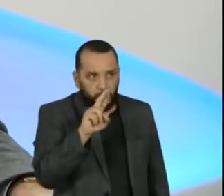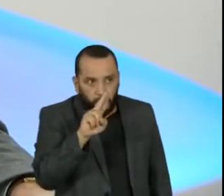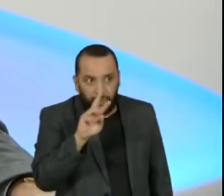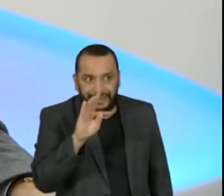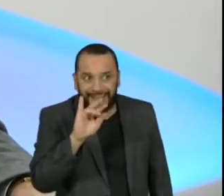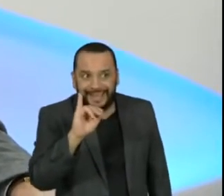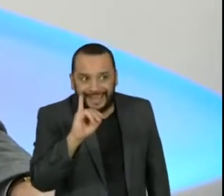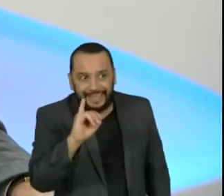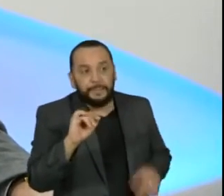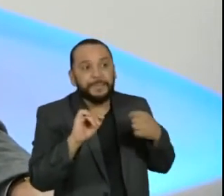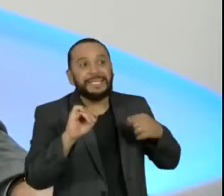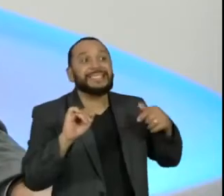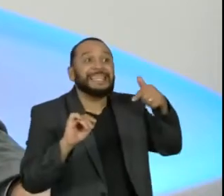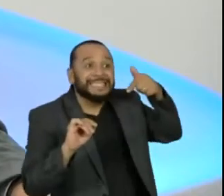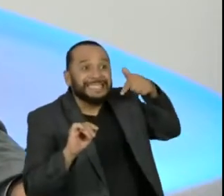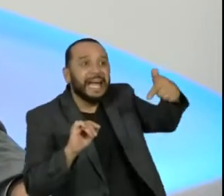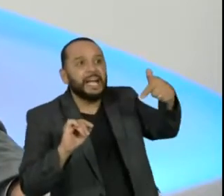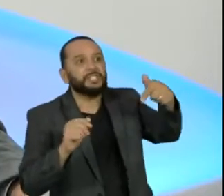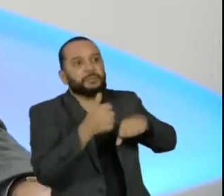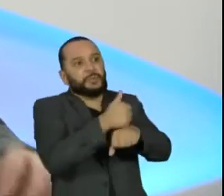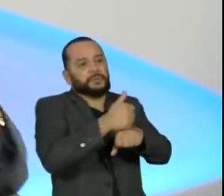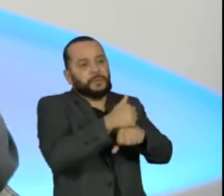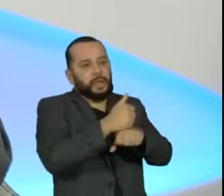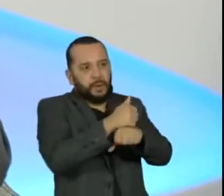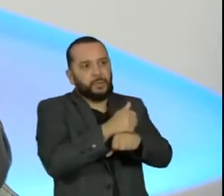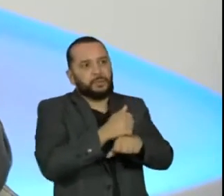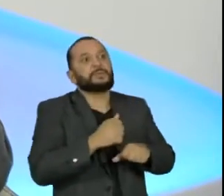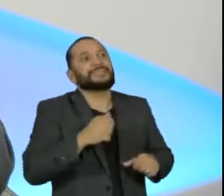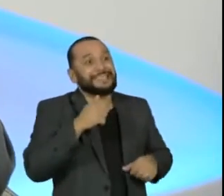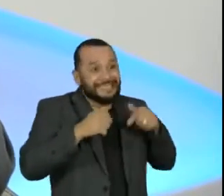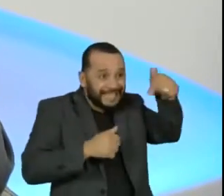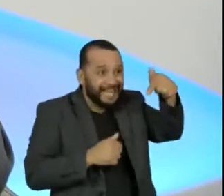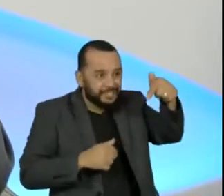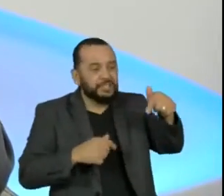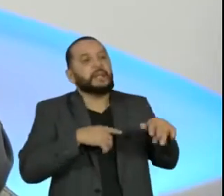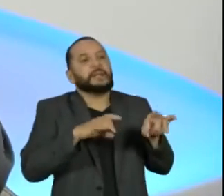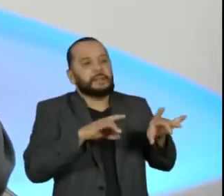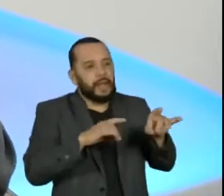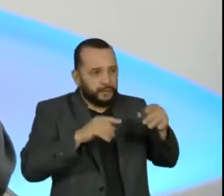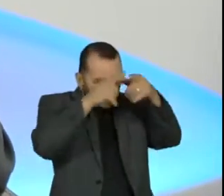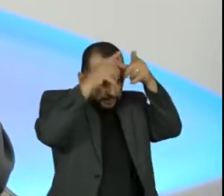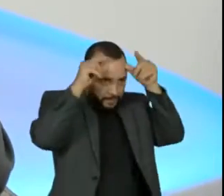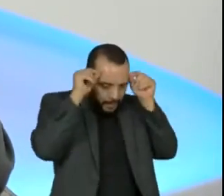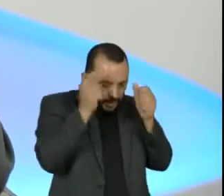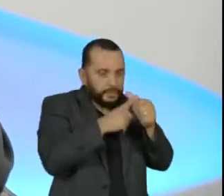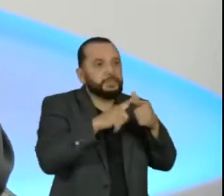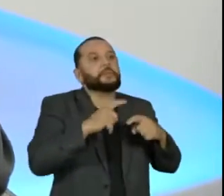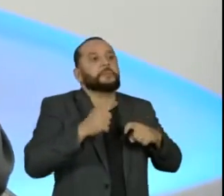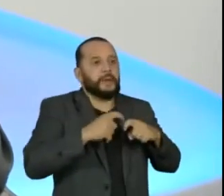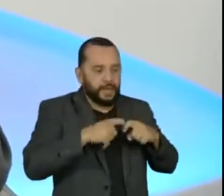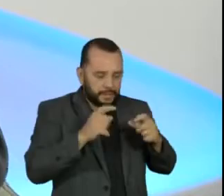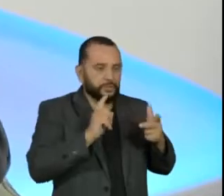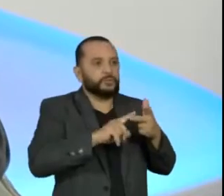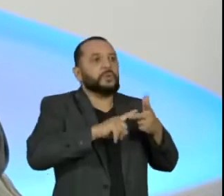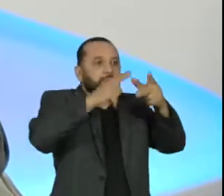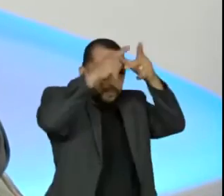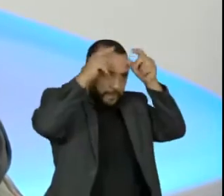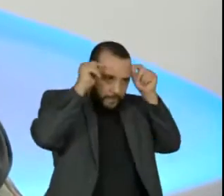de 7 profissionais. Entre técnico de enfermagem, lógico, médico,